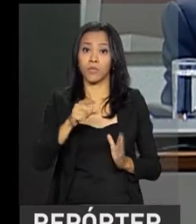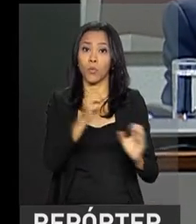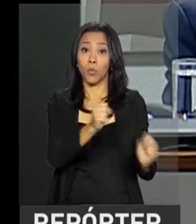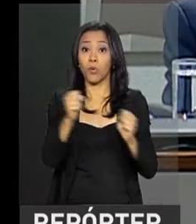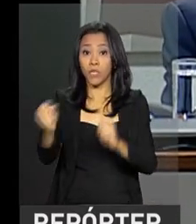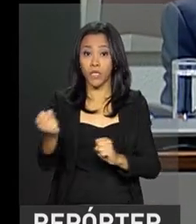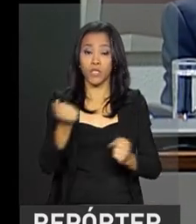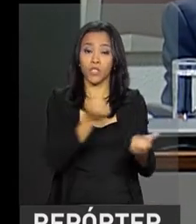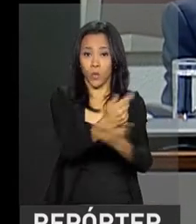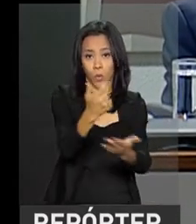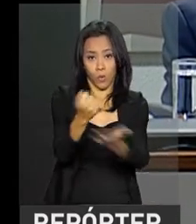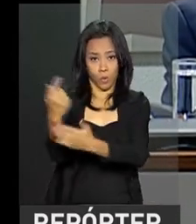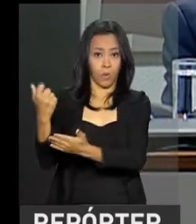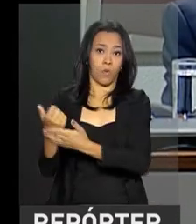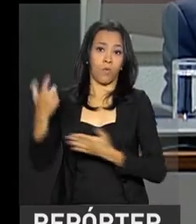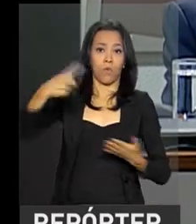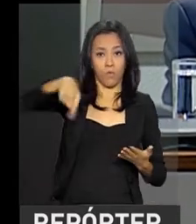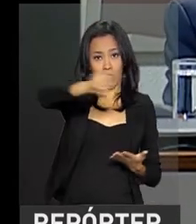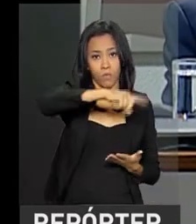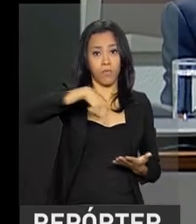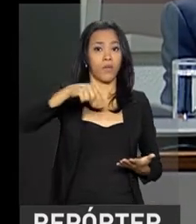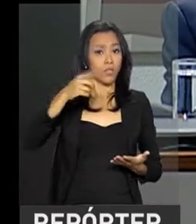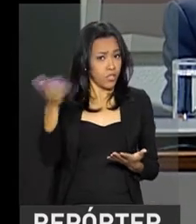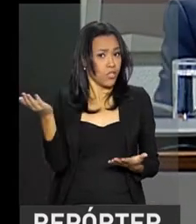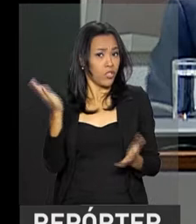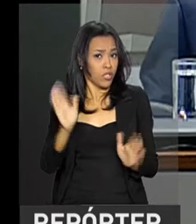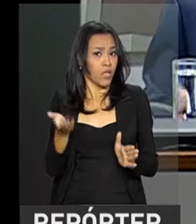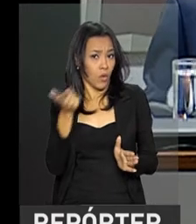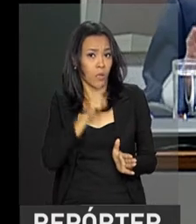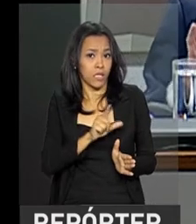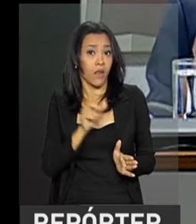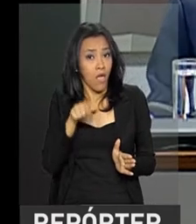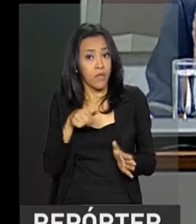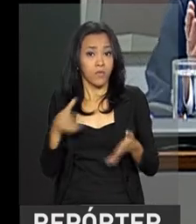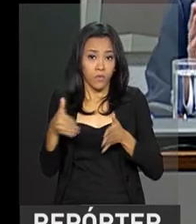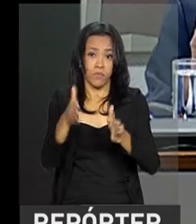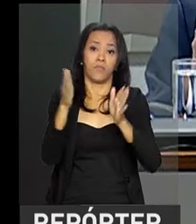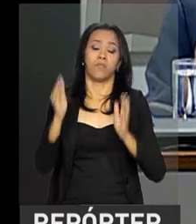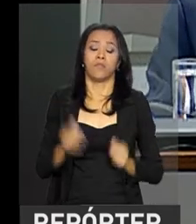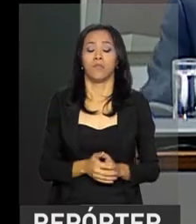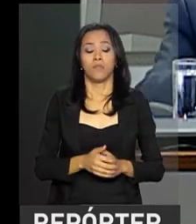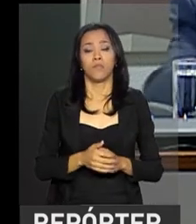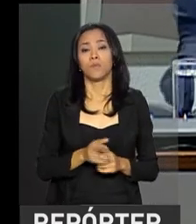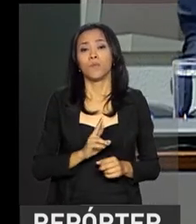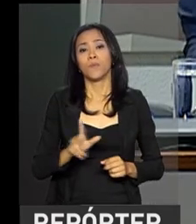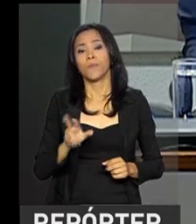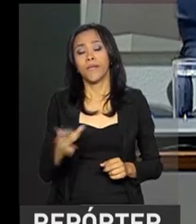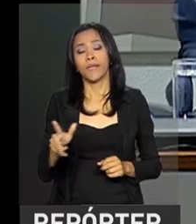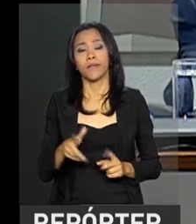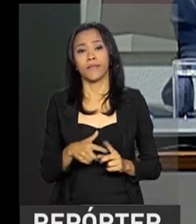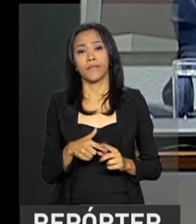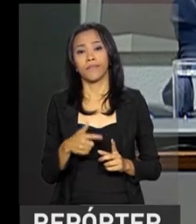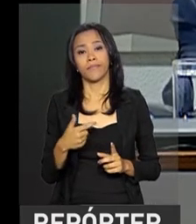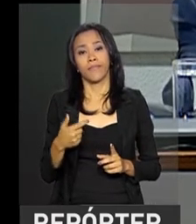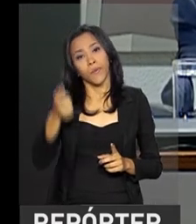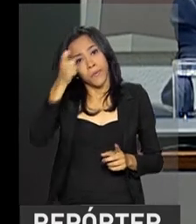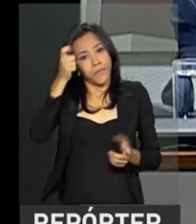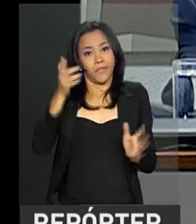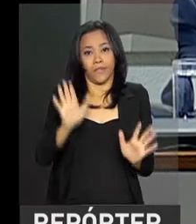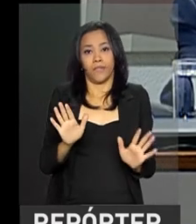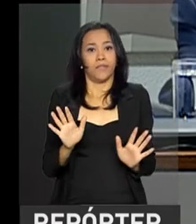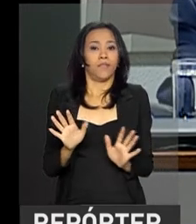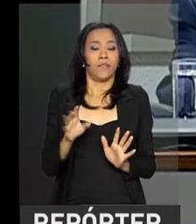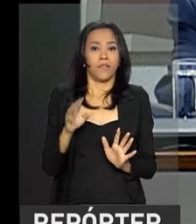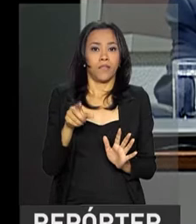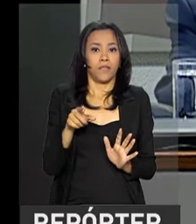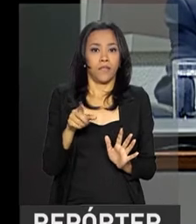como também está ocorrendo e é este o caminho quer dizer não é coincidência o fato de que uma recessão tão